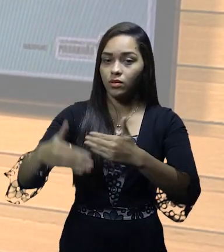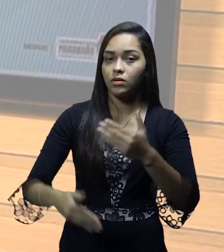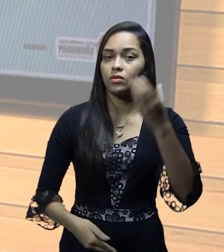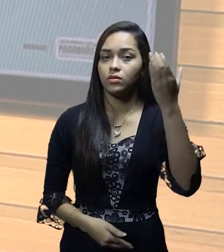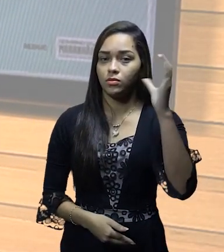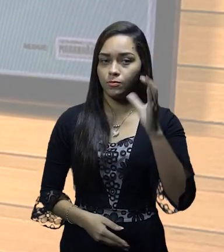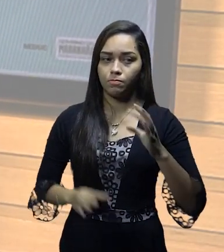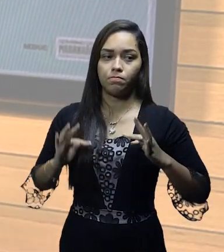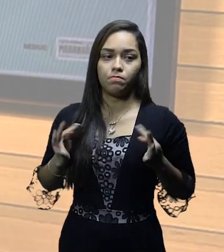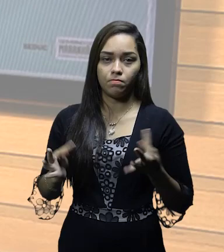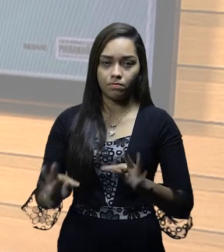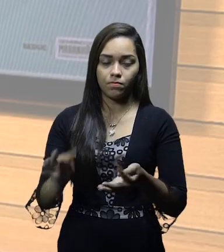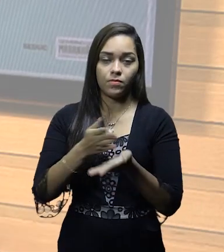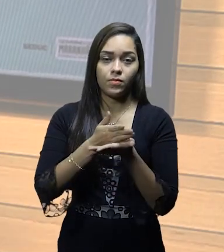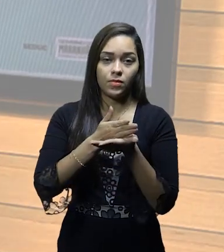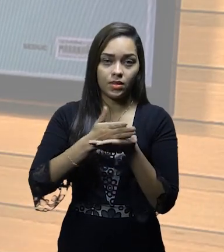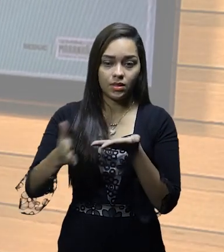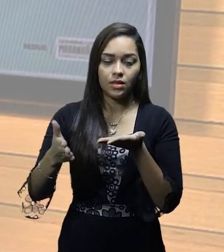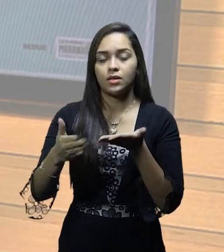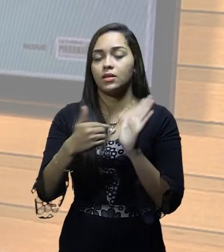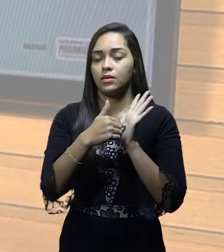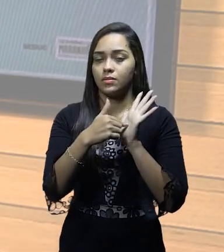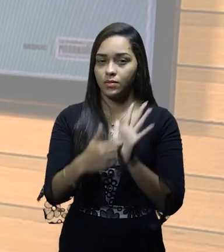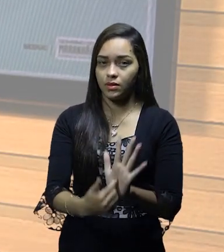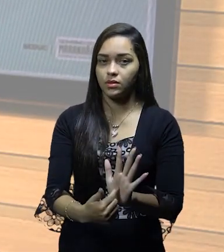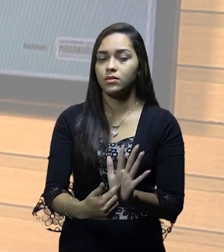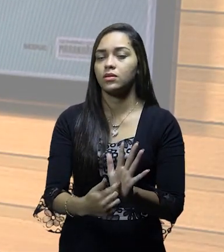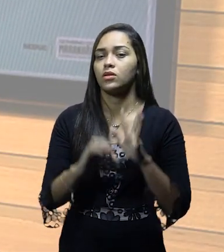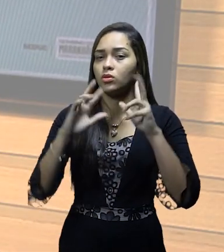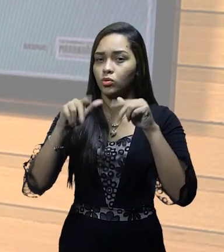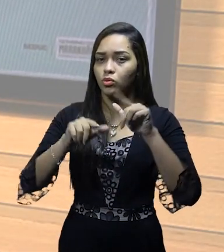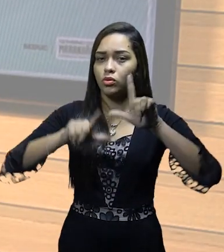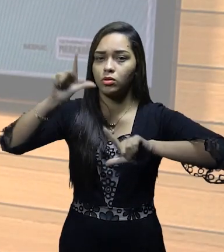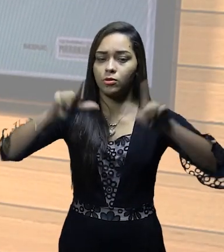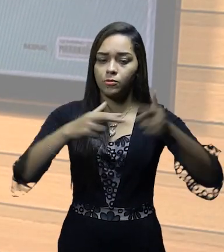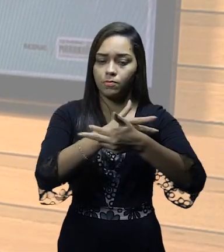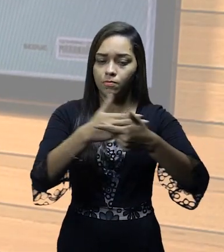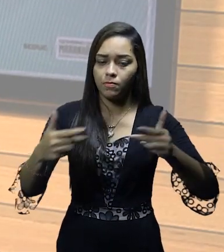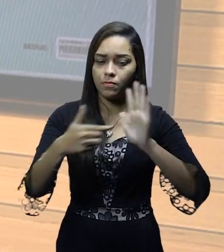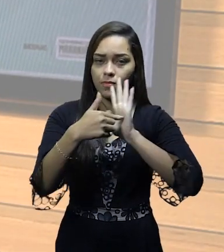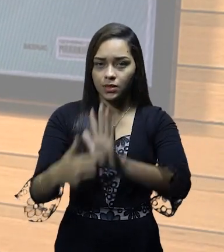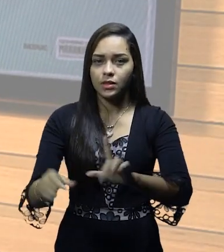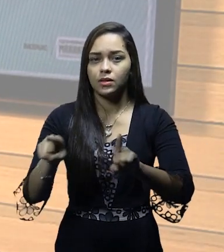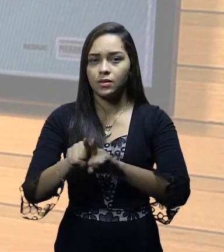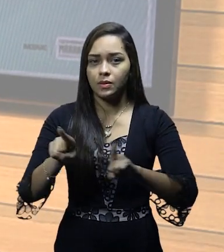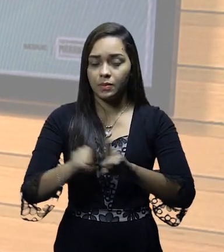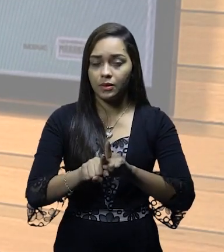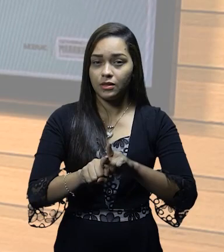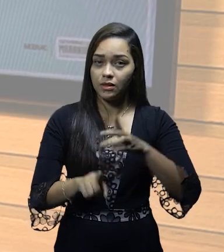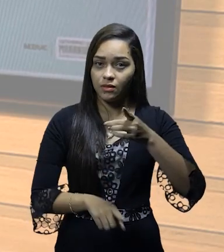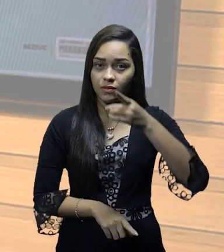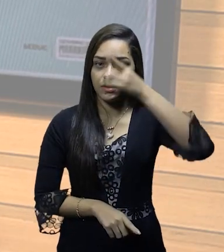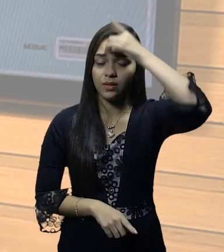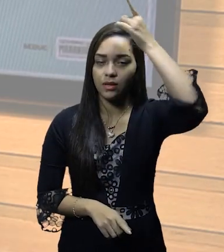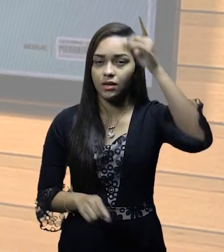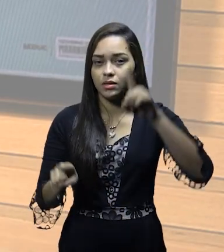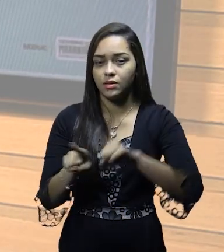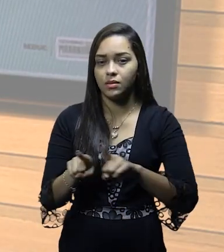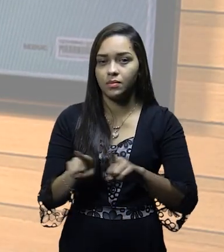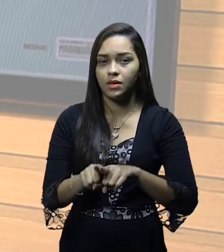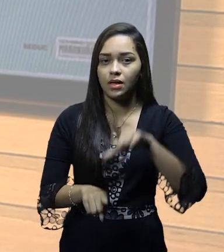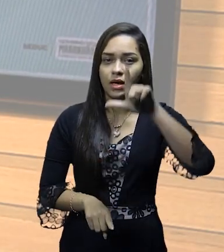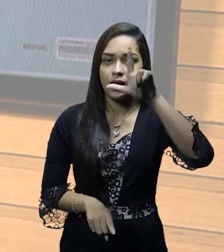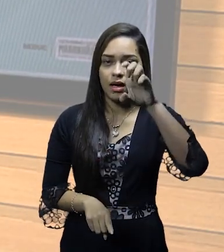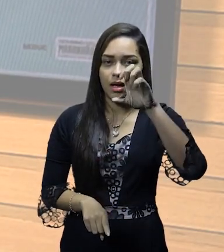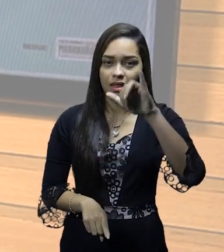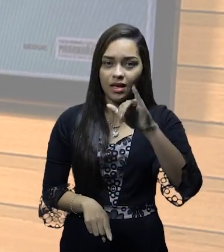então, até que esses avanços tecnológicos começassem a aparecer, até que a